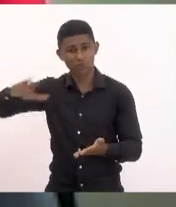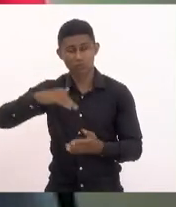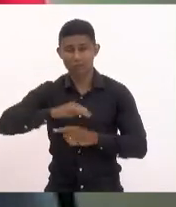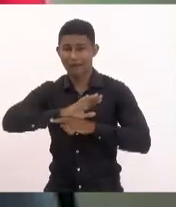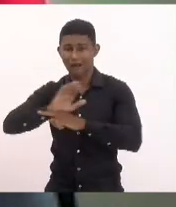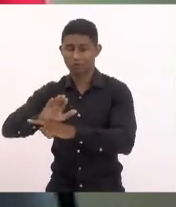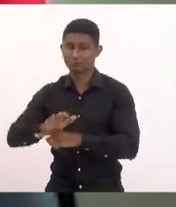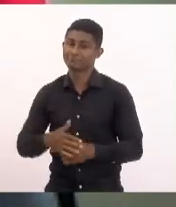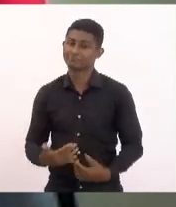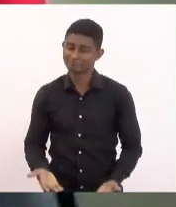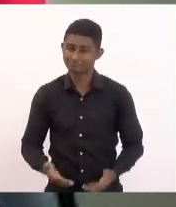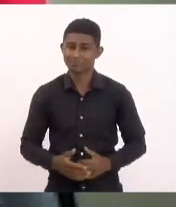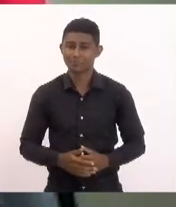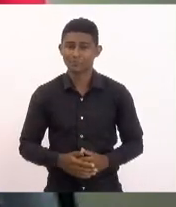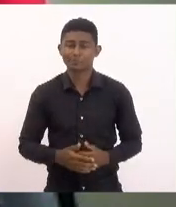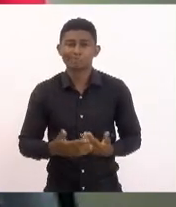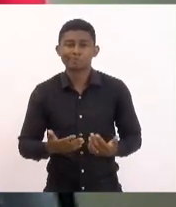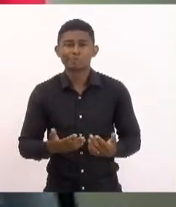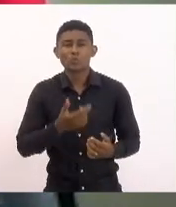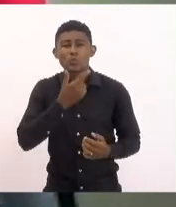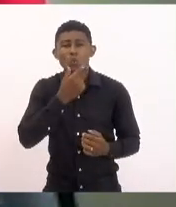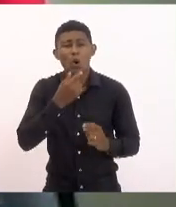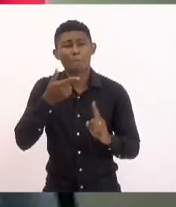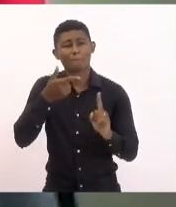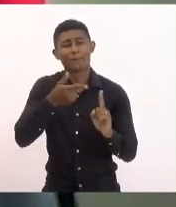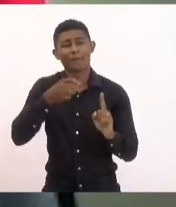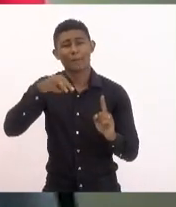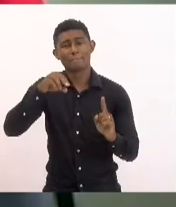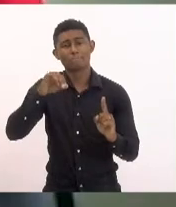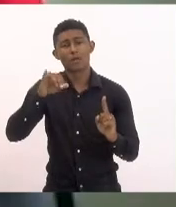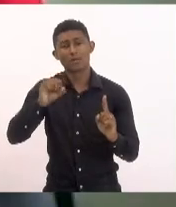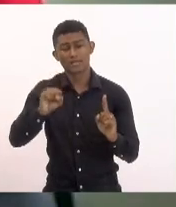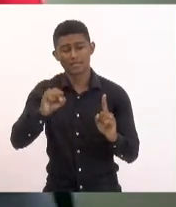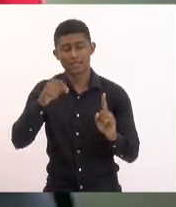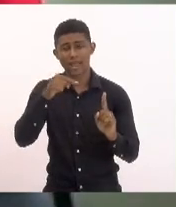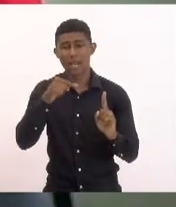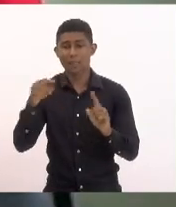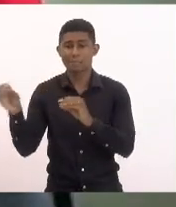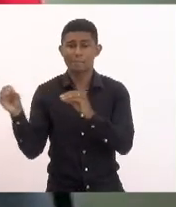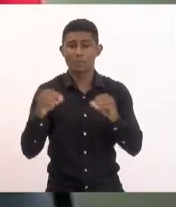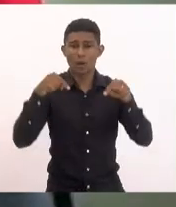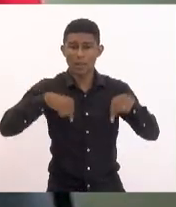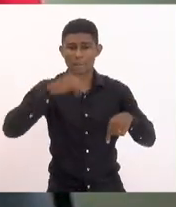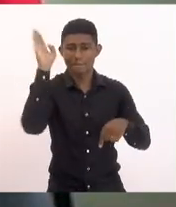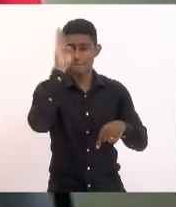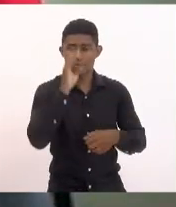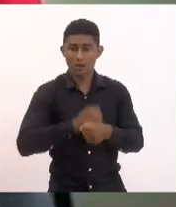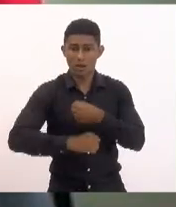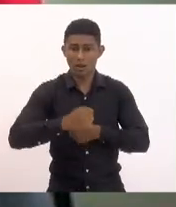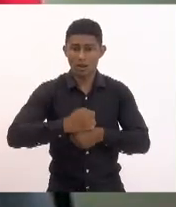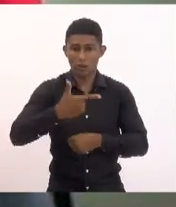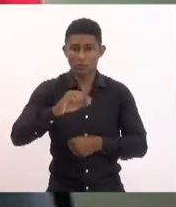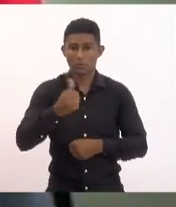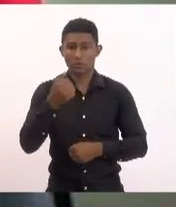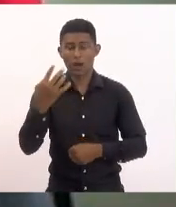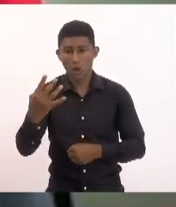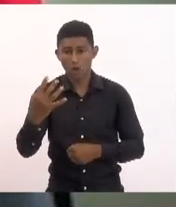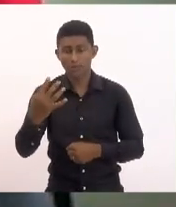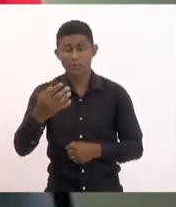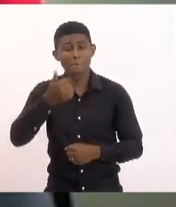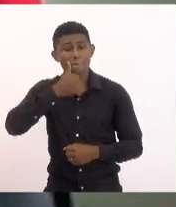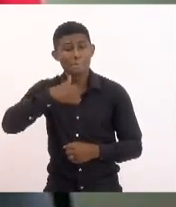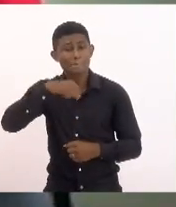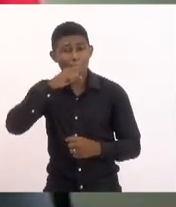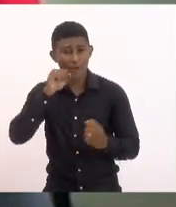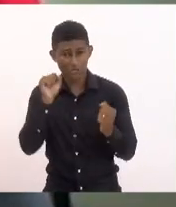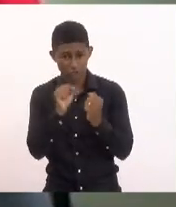não bastasse, Moise vem para o Brasil em 2014 com a mãe, com os irmãos, fugindo